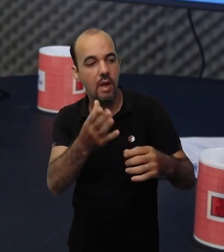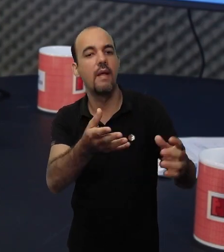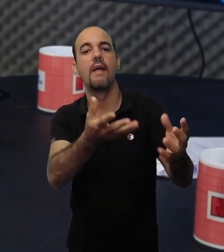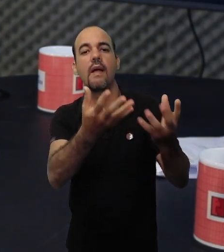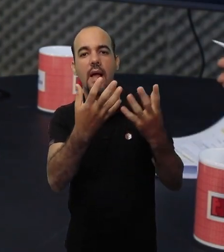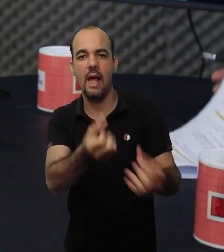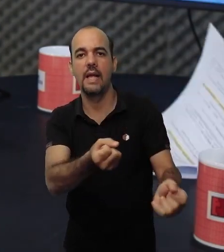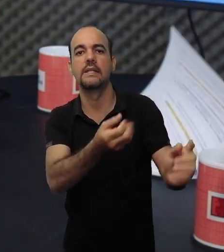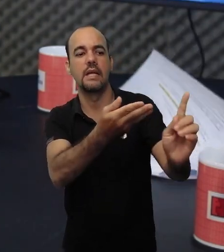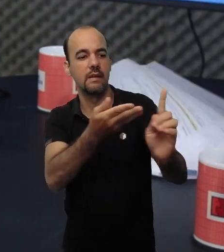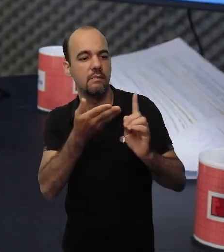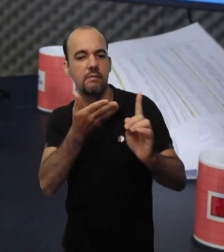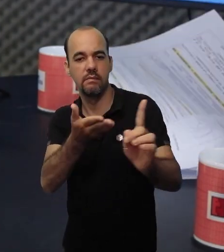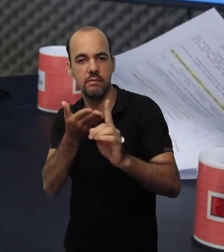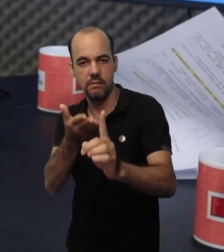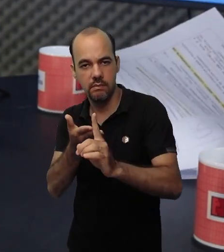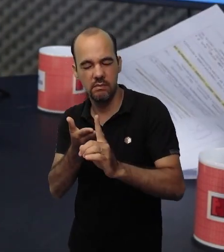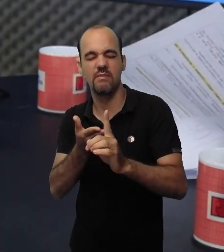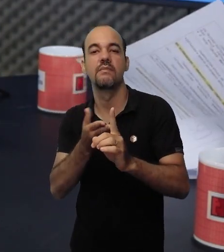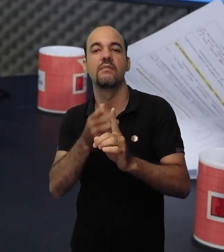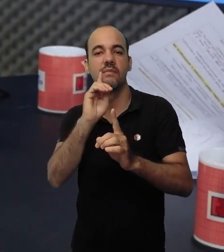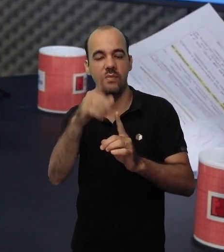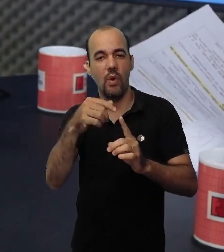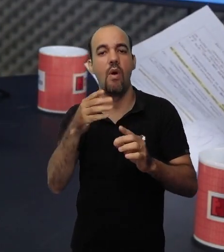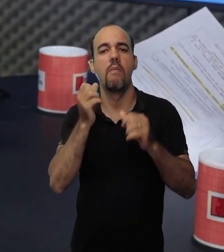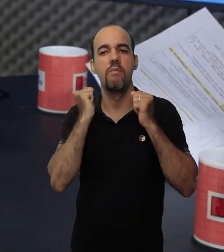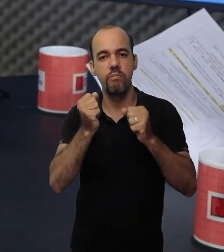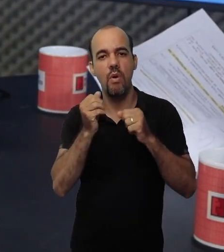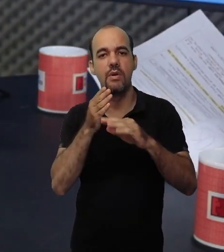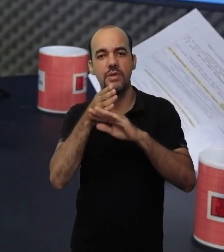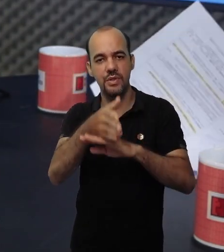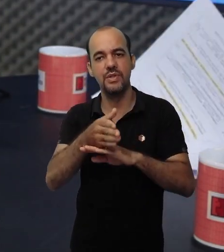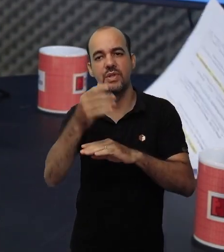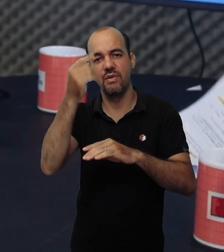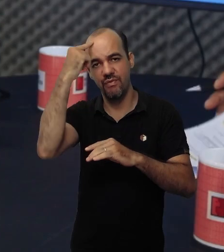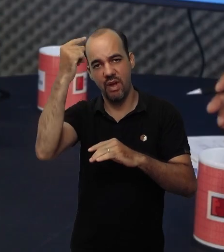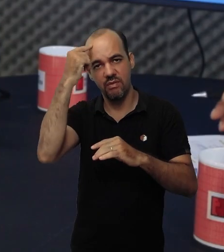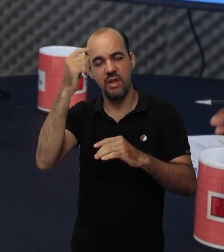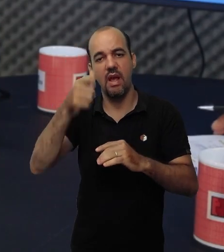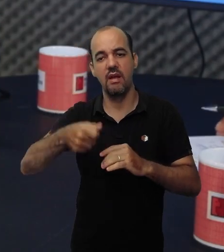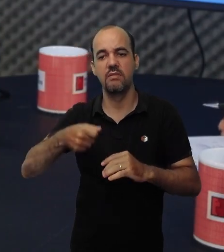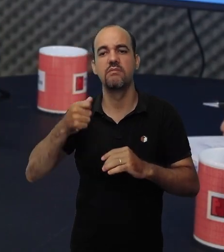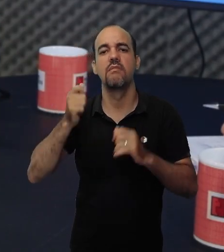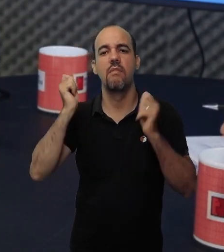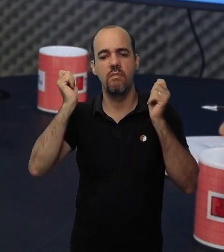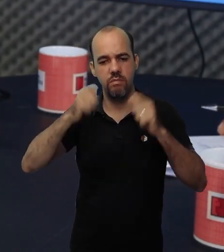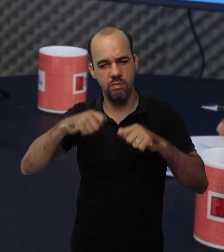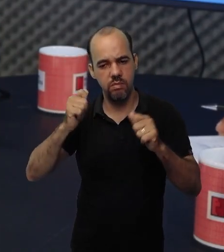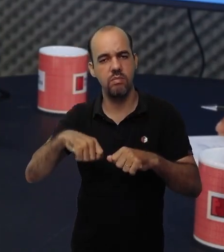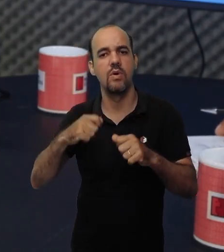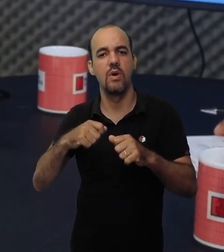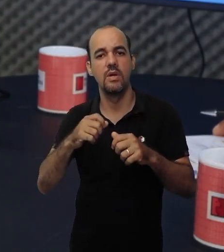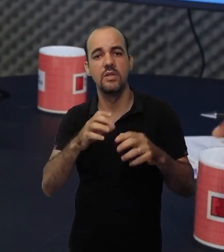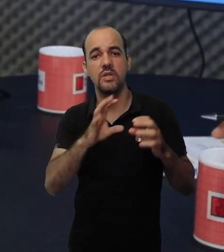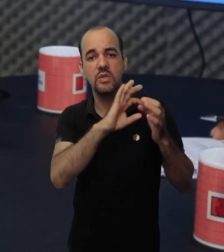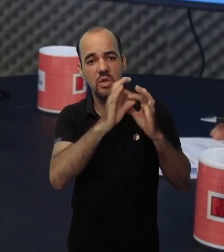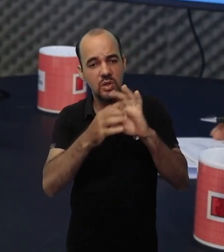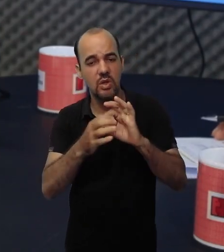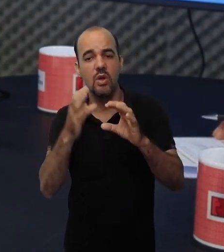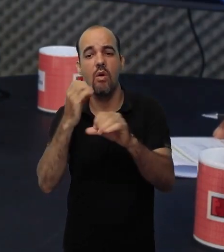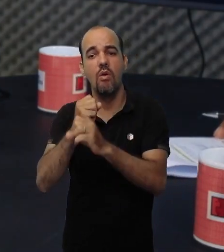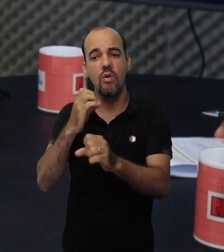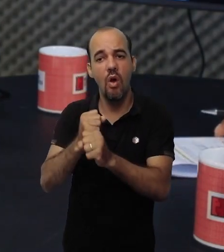que é o ingresso através das medalhas olímpicas. Então, medalhas nacionais têm uma pontuação, medalhas internacionais têm outras